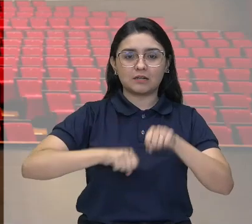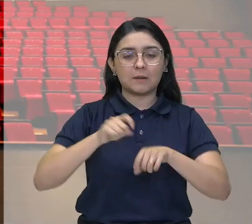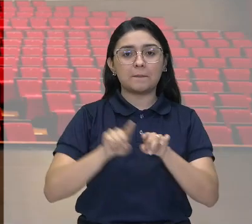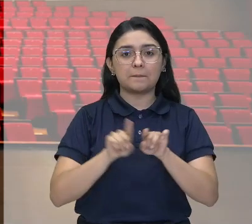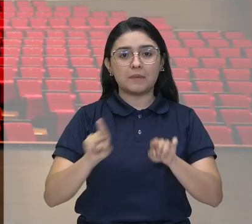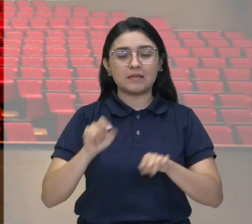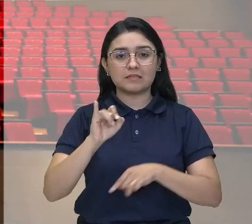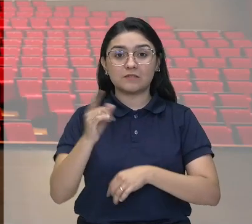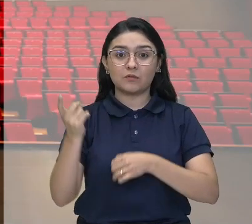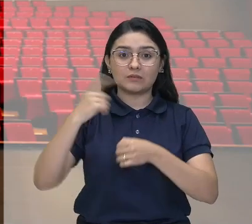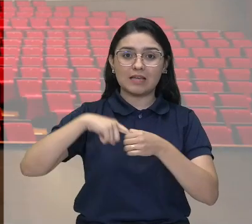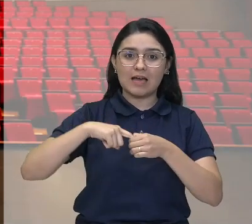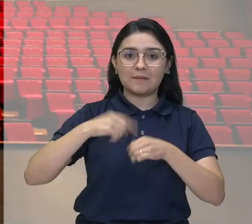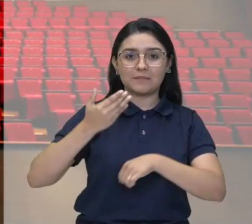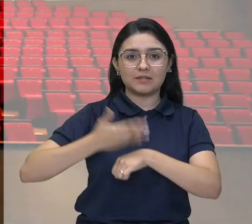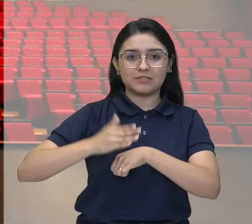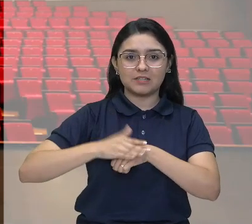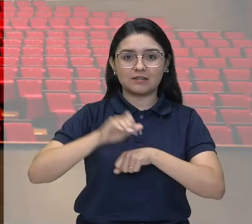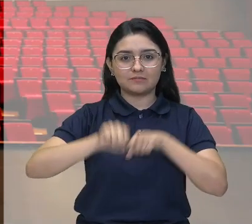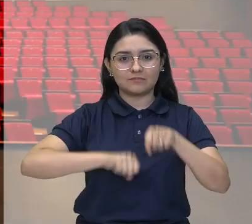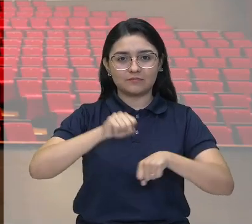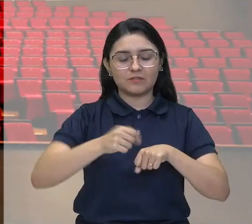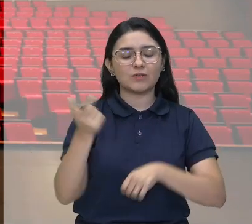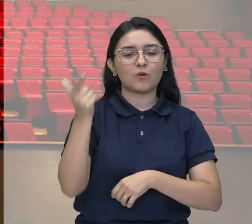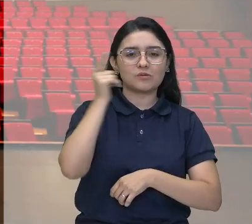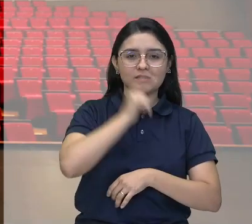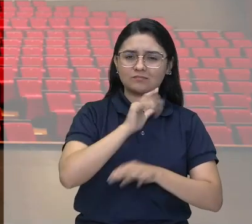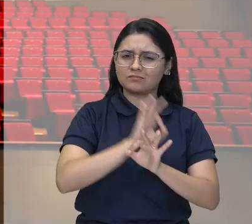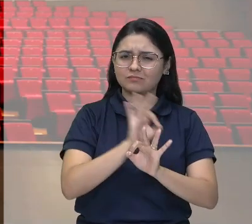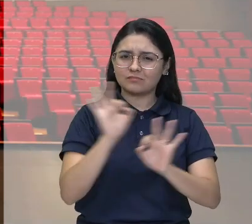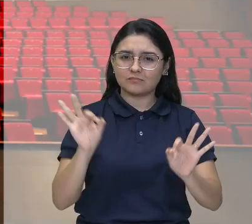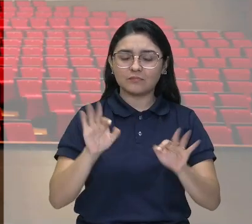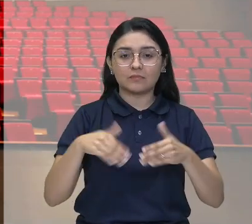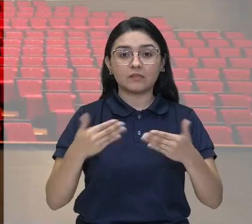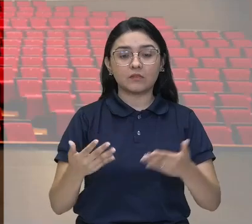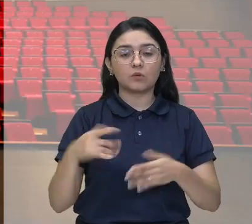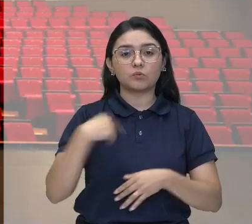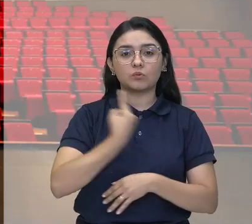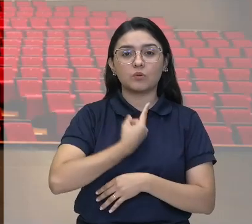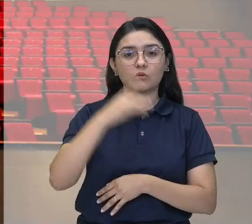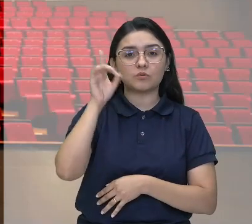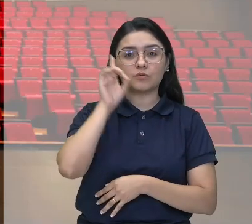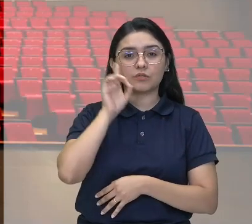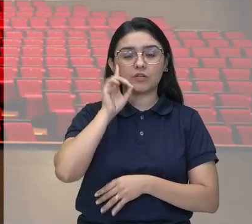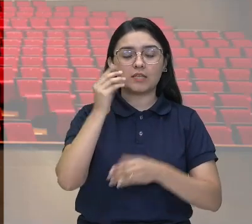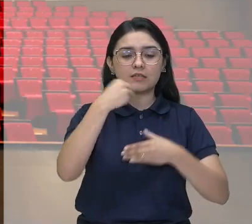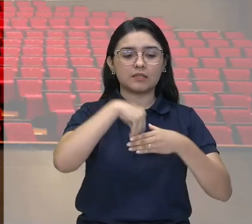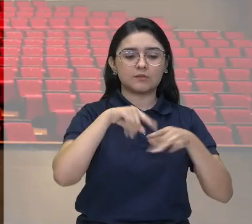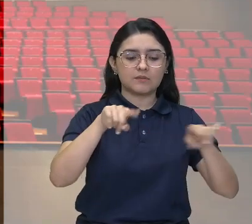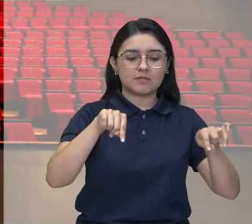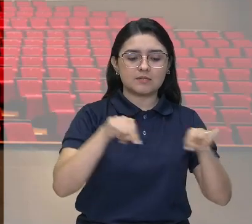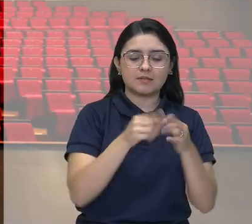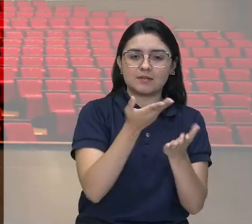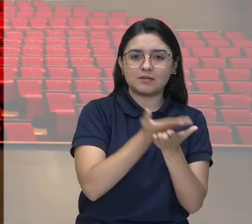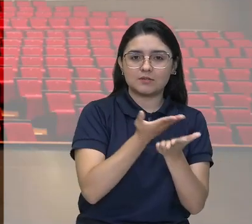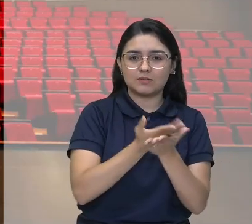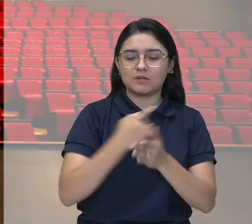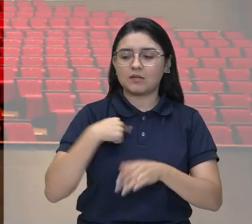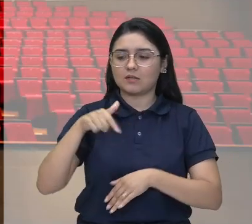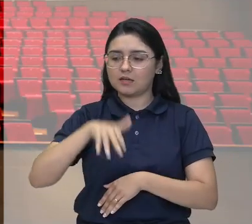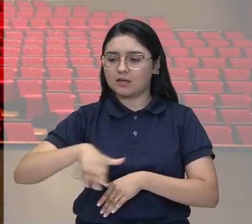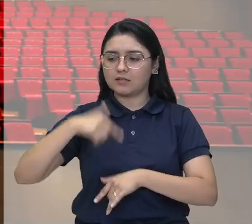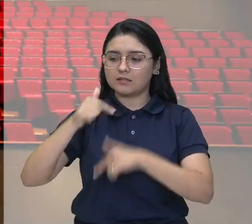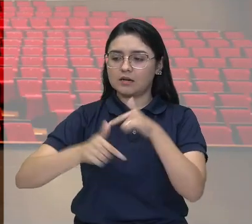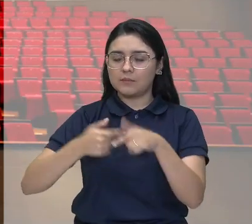praticar, você vai fazer tudo direitinho. Então, no nosso dia a dia, dentro da sala de aula, no nosso trabalho, em